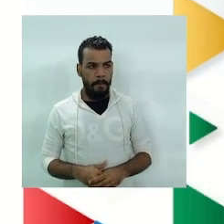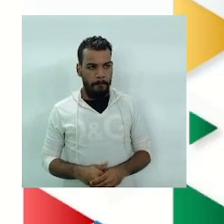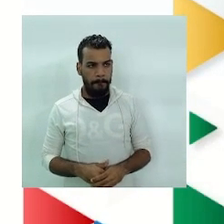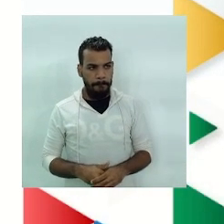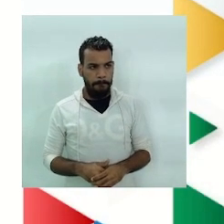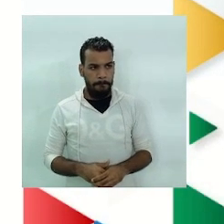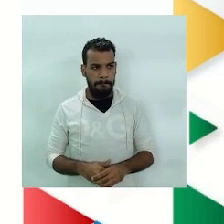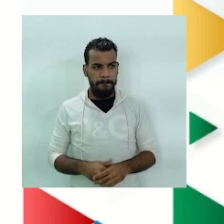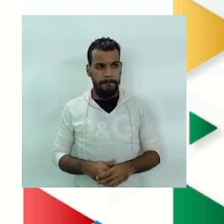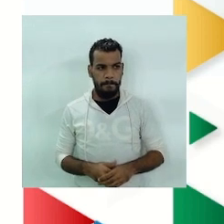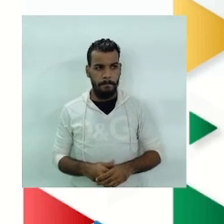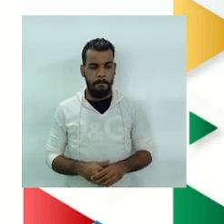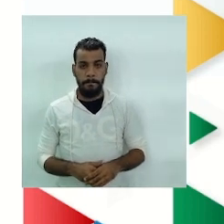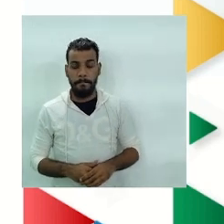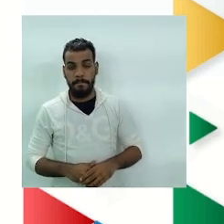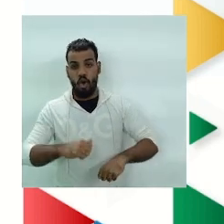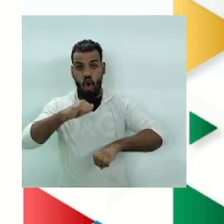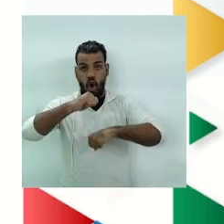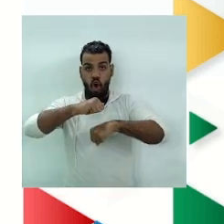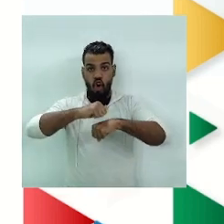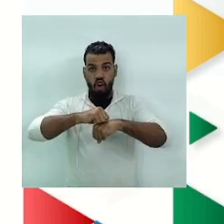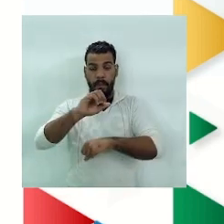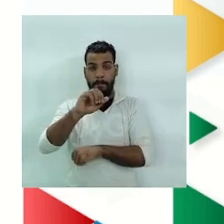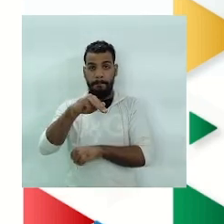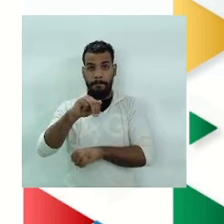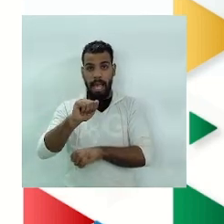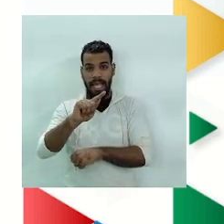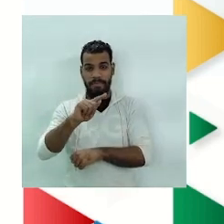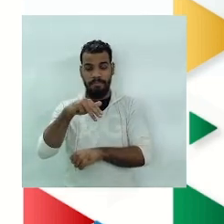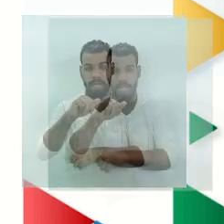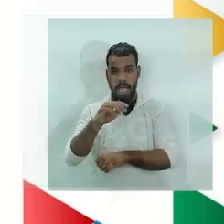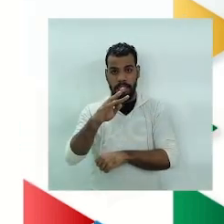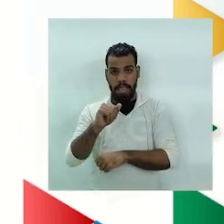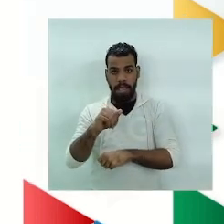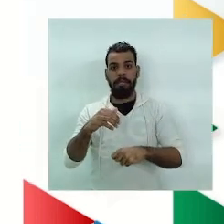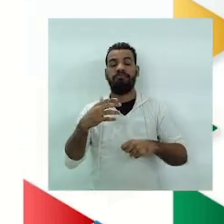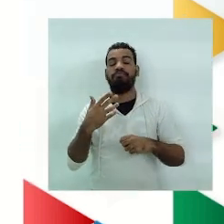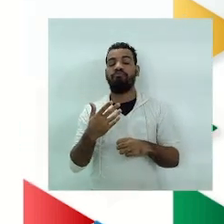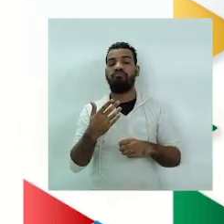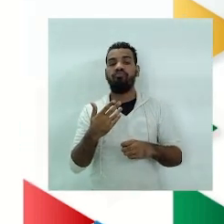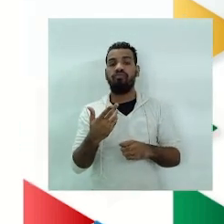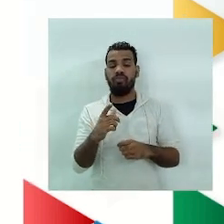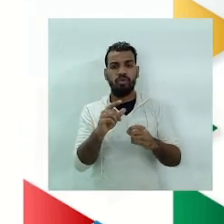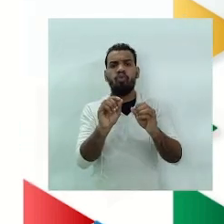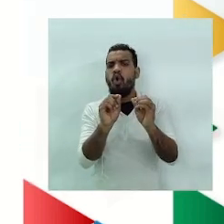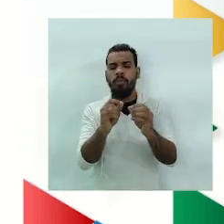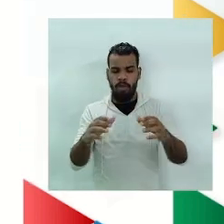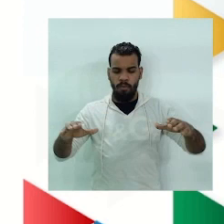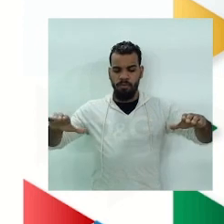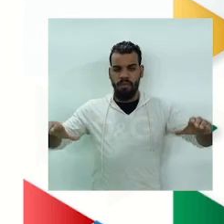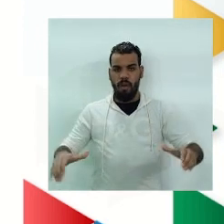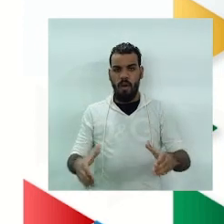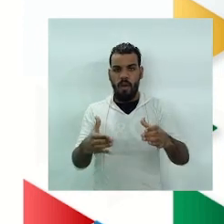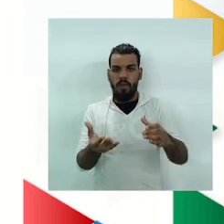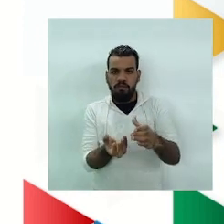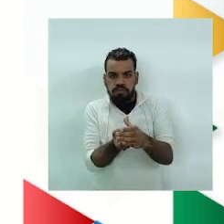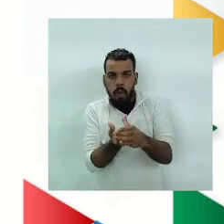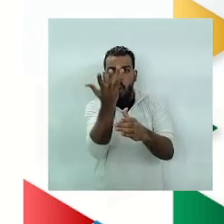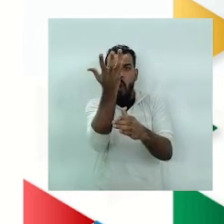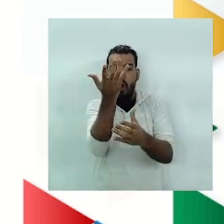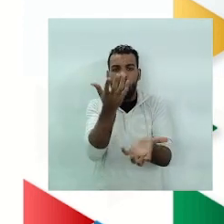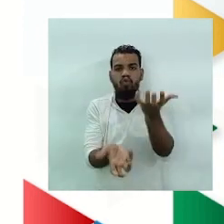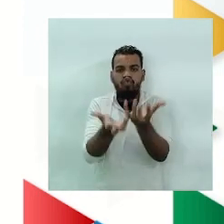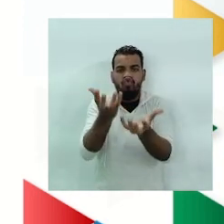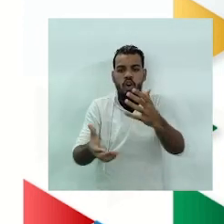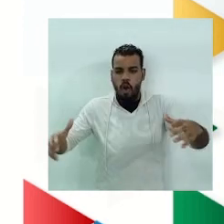magmáticas. As rochas magmáticas ou ígneas são formadas a partir da lava proveniente das